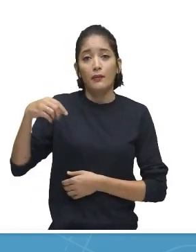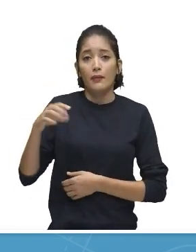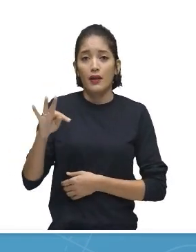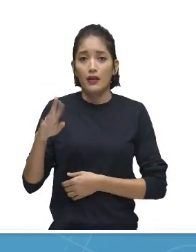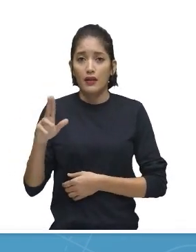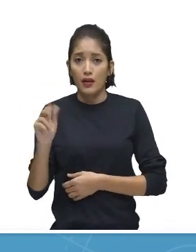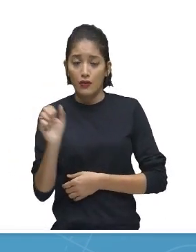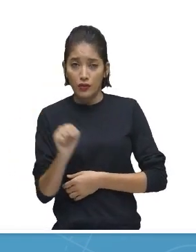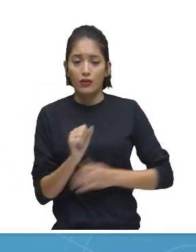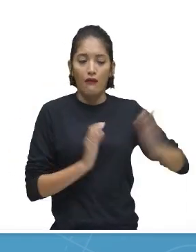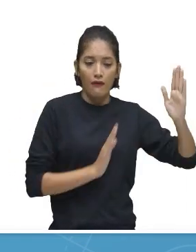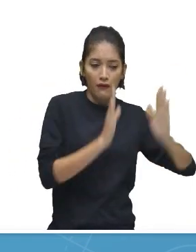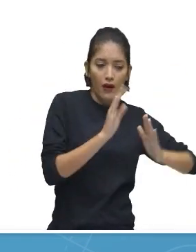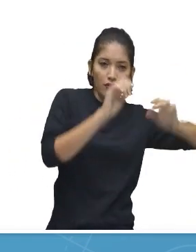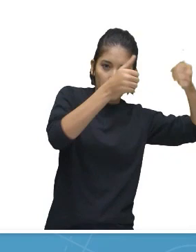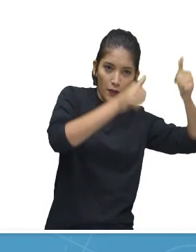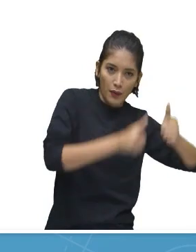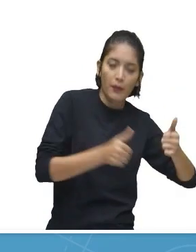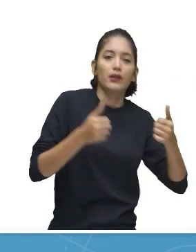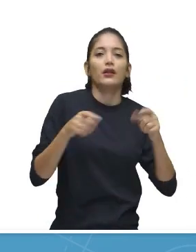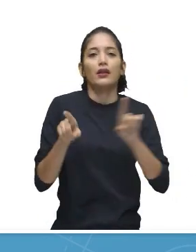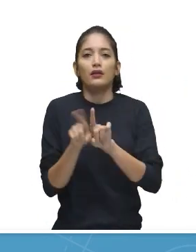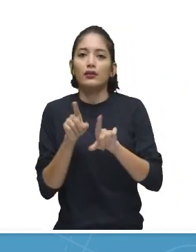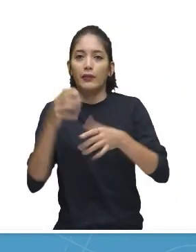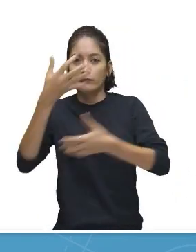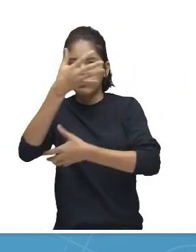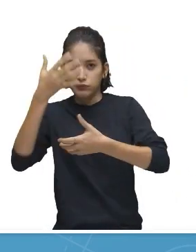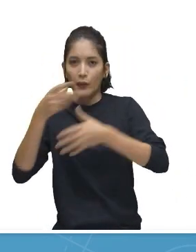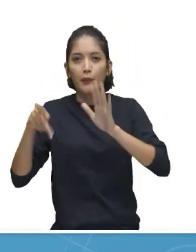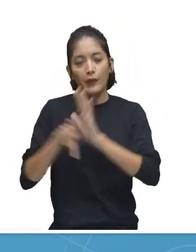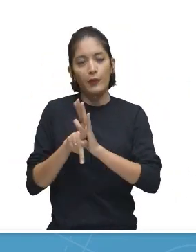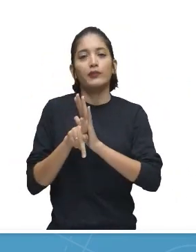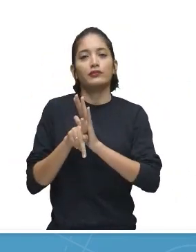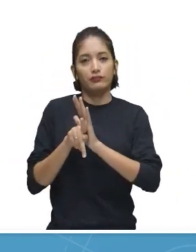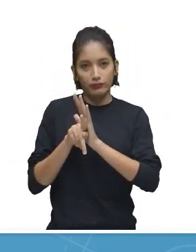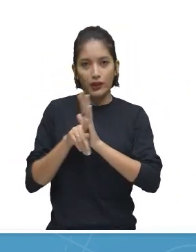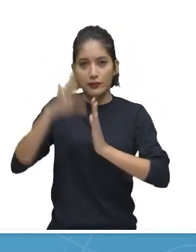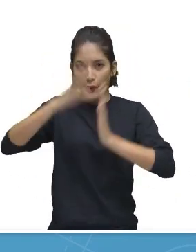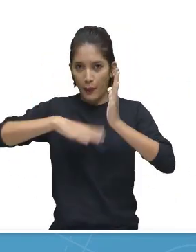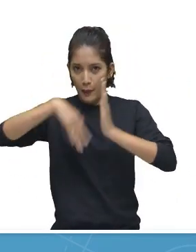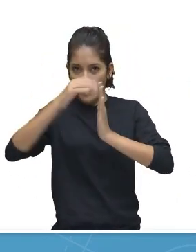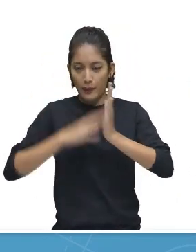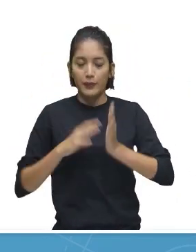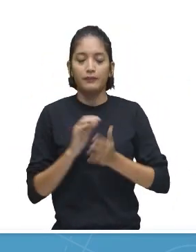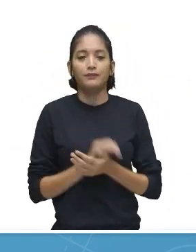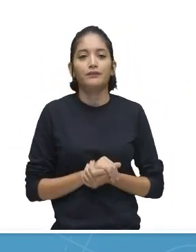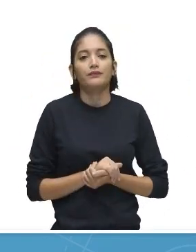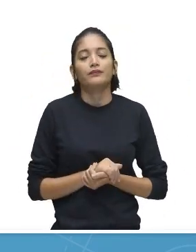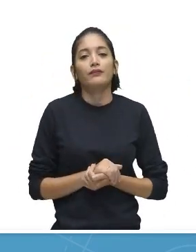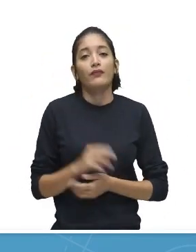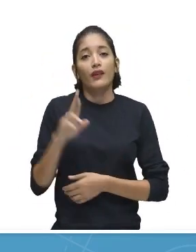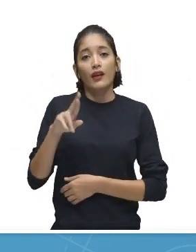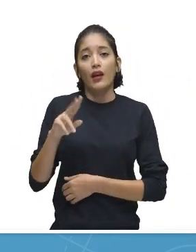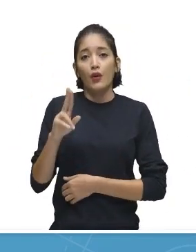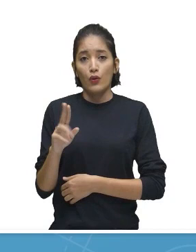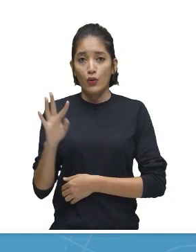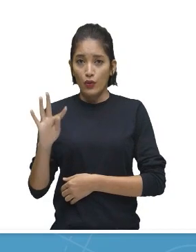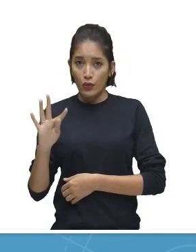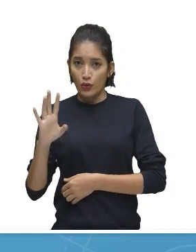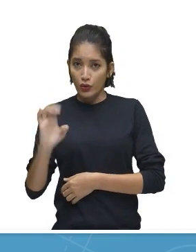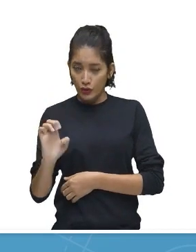fase analítica, desestruturação da obra, etc. Muito bem. A Ruth,